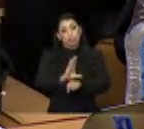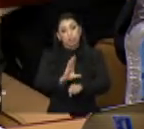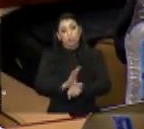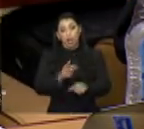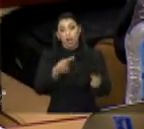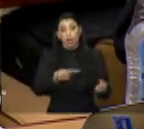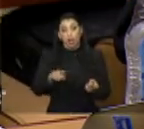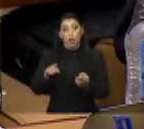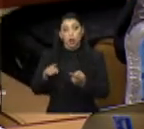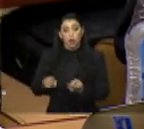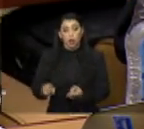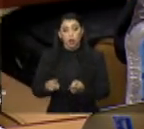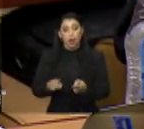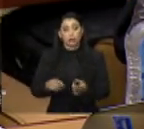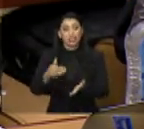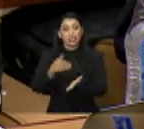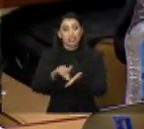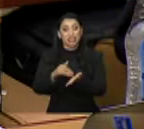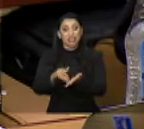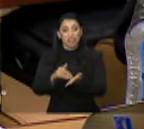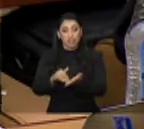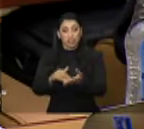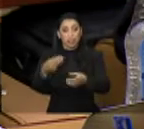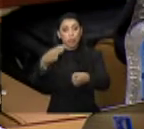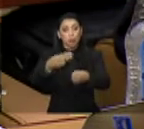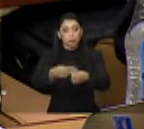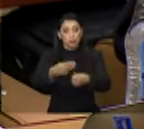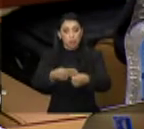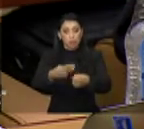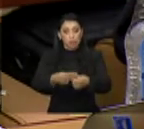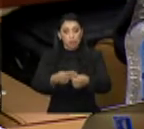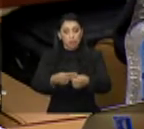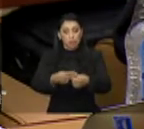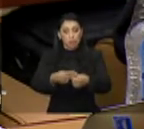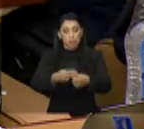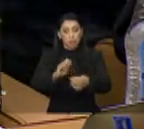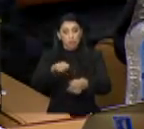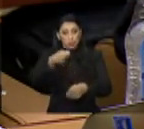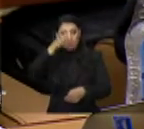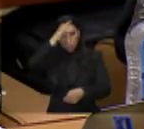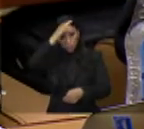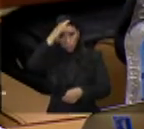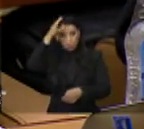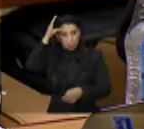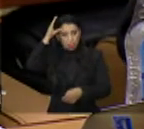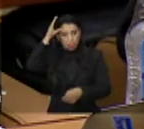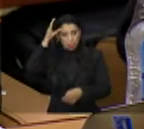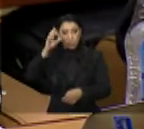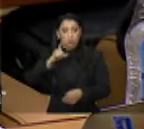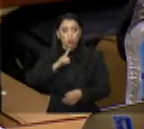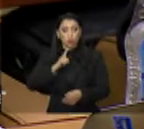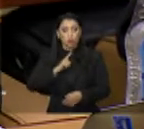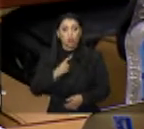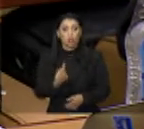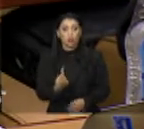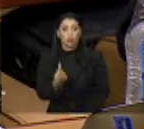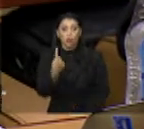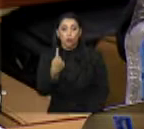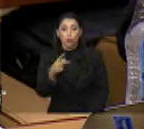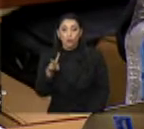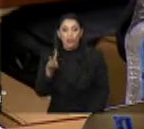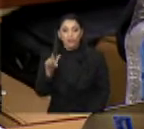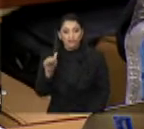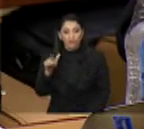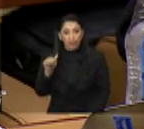do município de Criciúma visando a obtenção de uma vaga em creche para uma criança